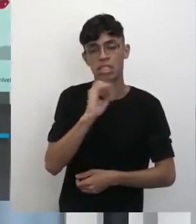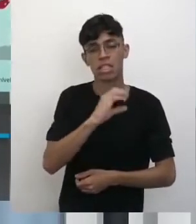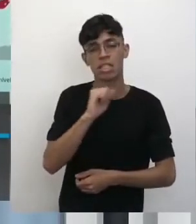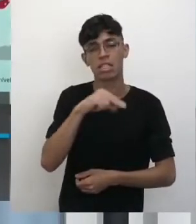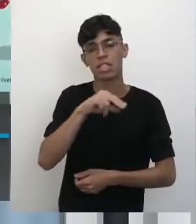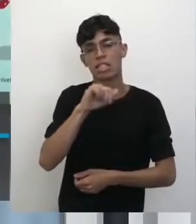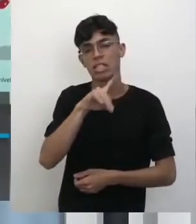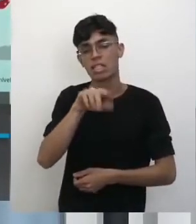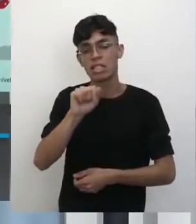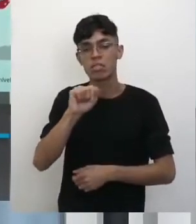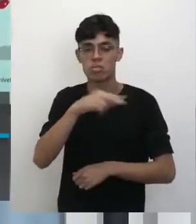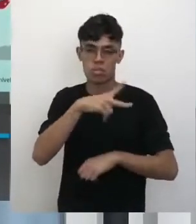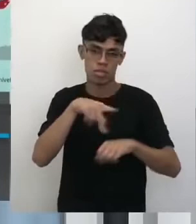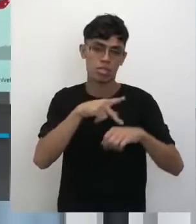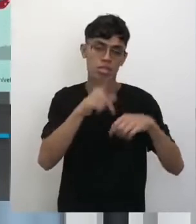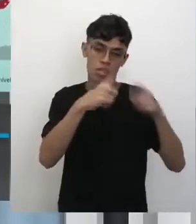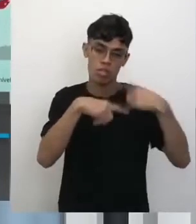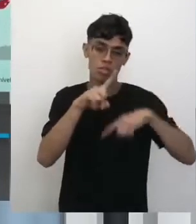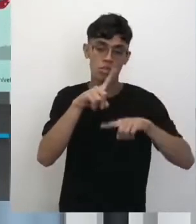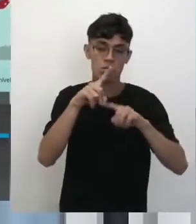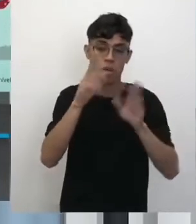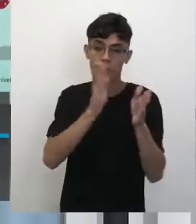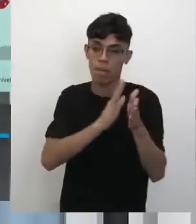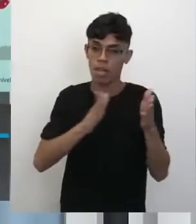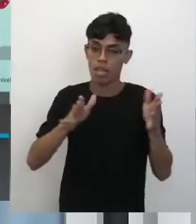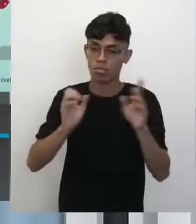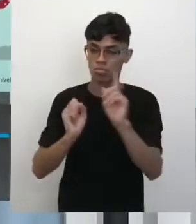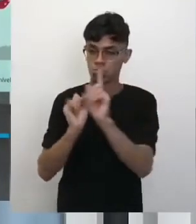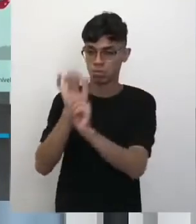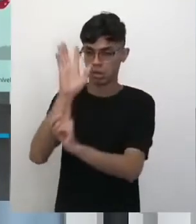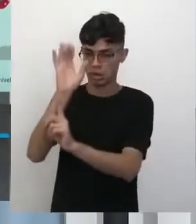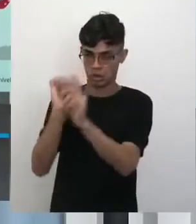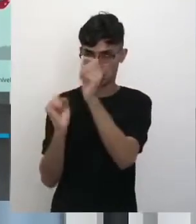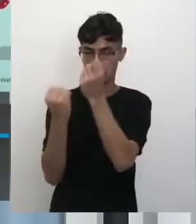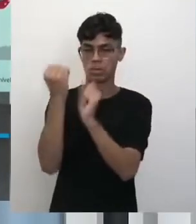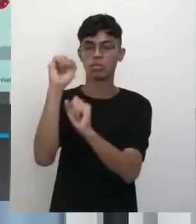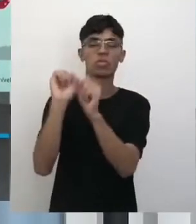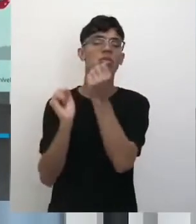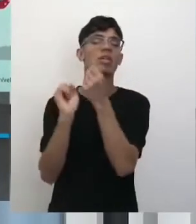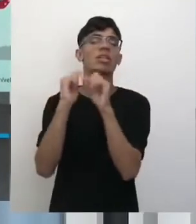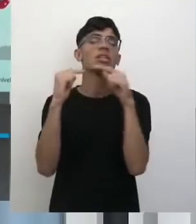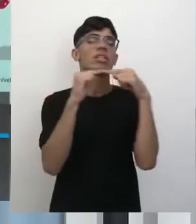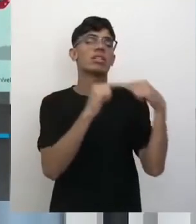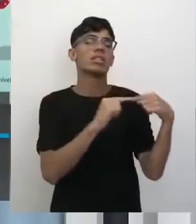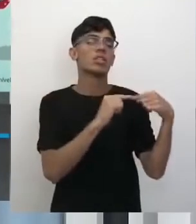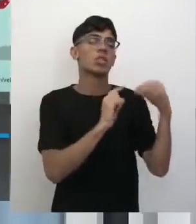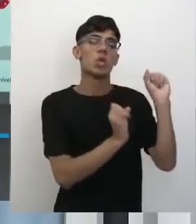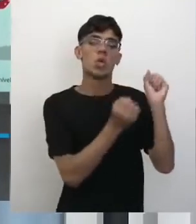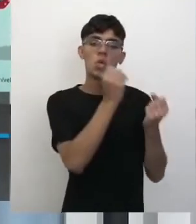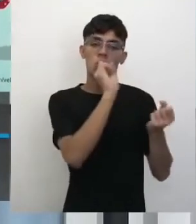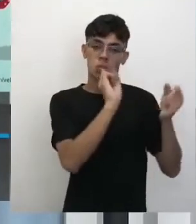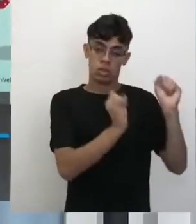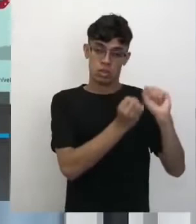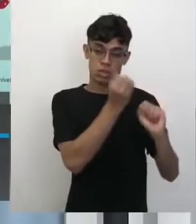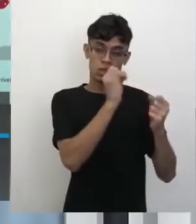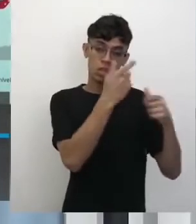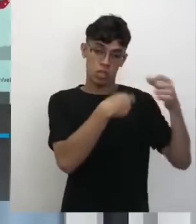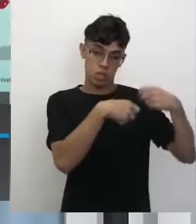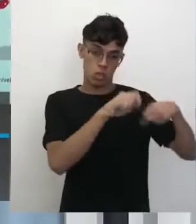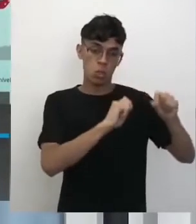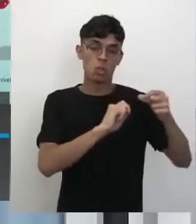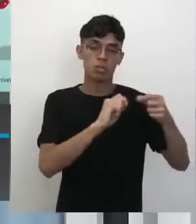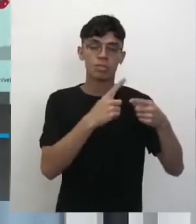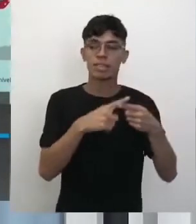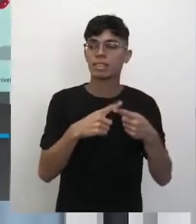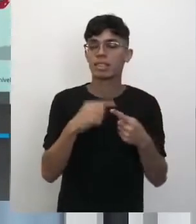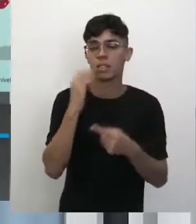falando de processos de indústria, tá? Então essa divisão que tem muito a ver com a questão industrial na parte econômica, né? Porque